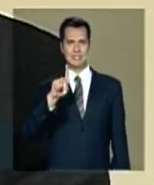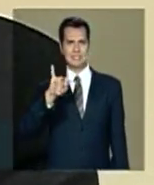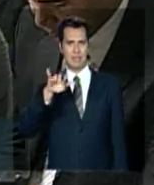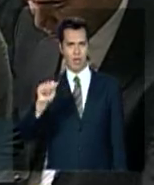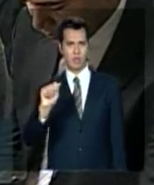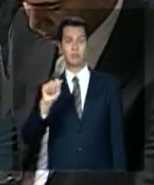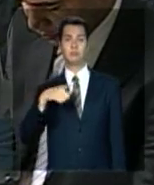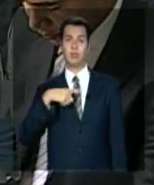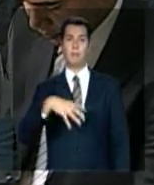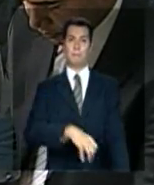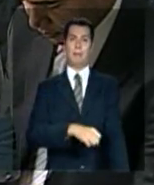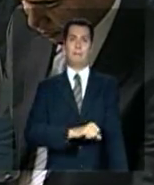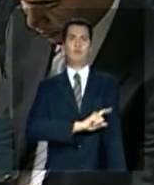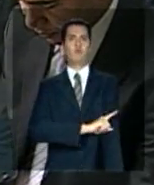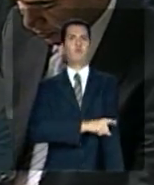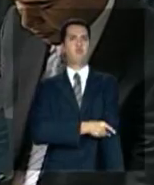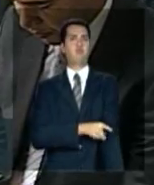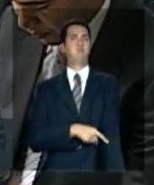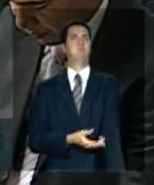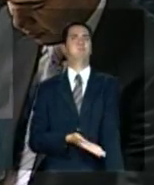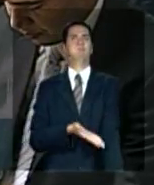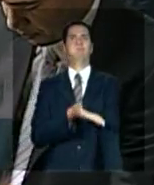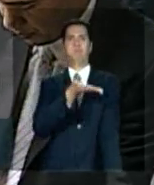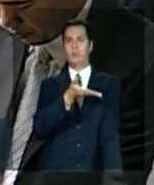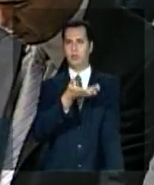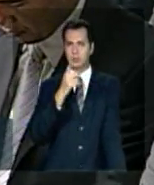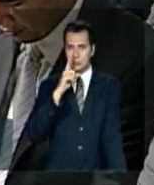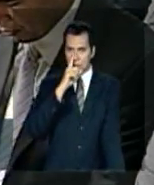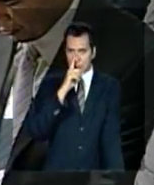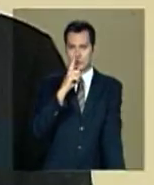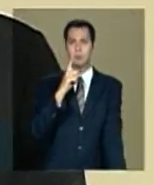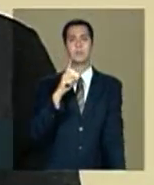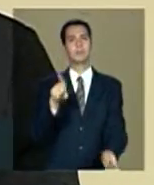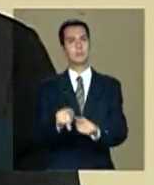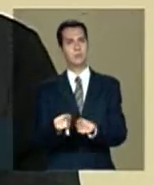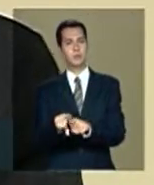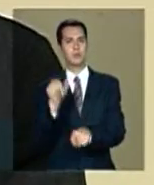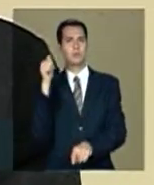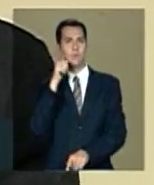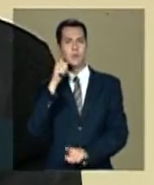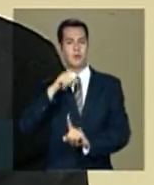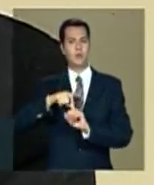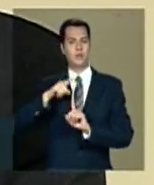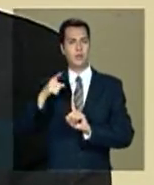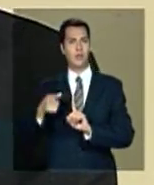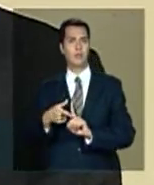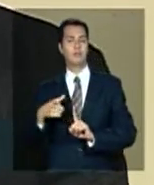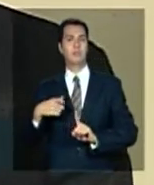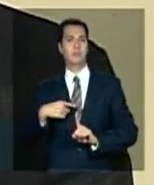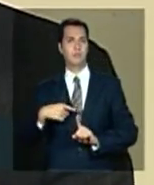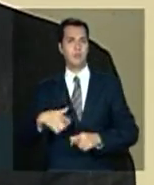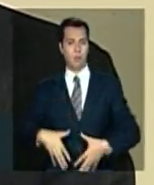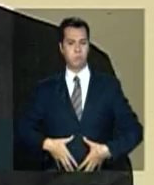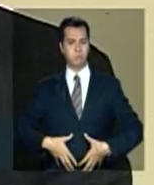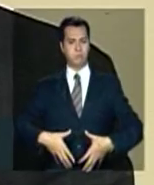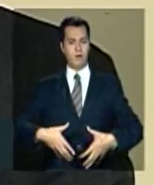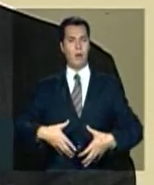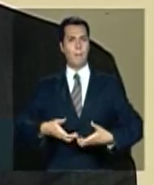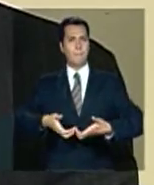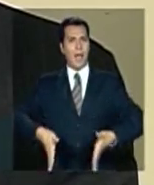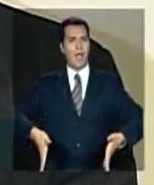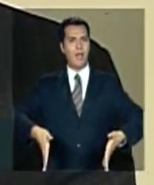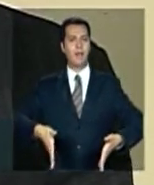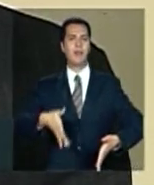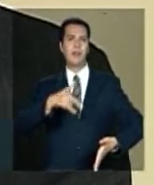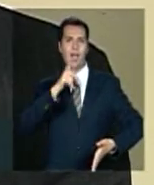pressão alta durante a gravidez gestantes já tiveram a ruptura da bolsa mais precocemente que estão aqui do lado e por